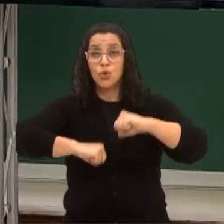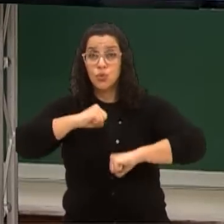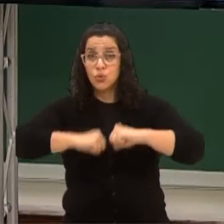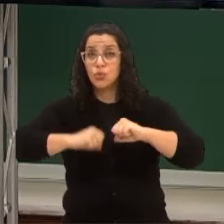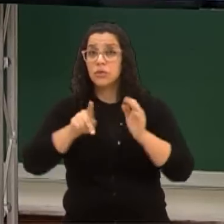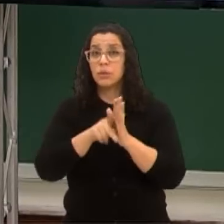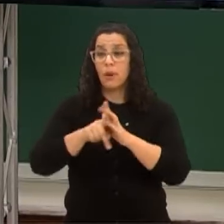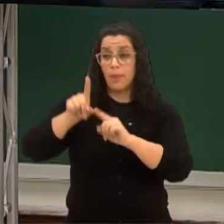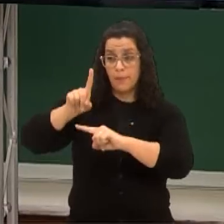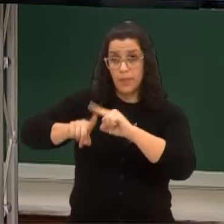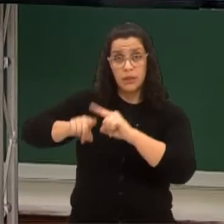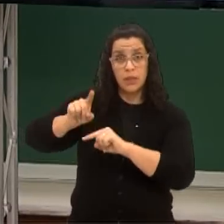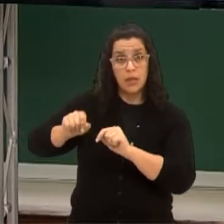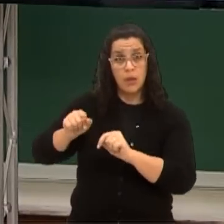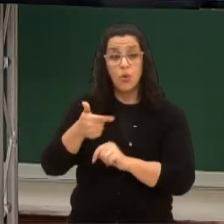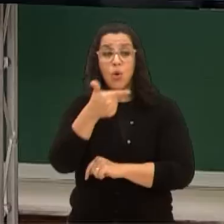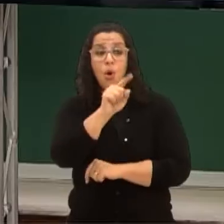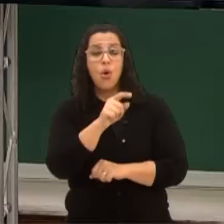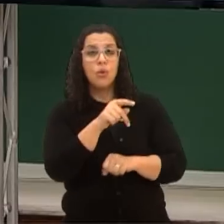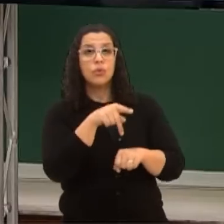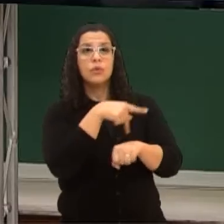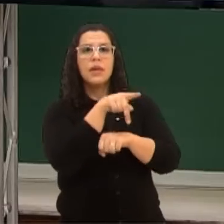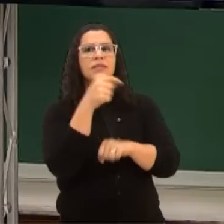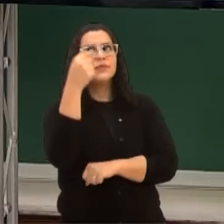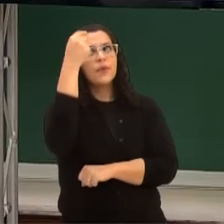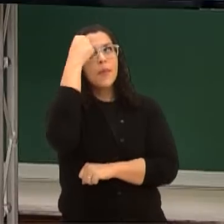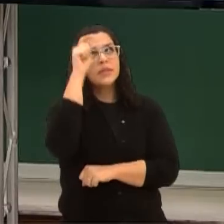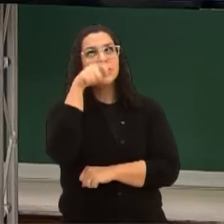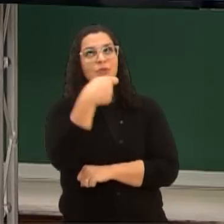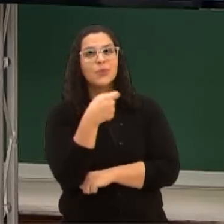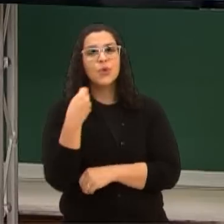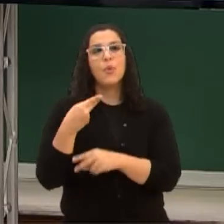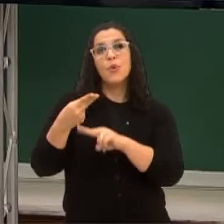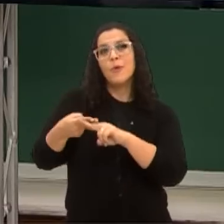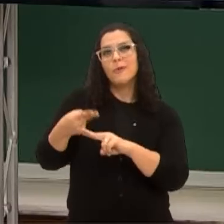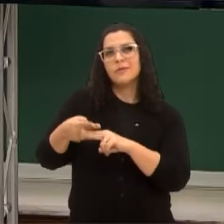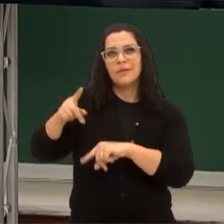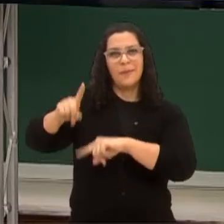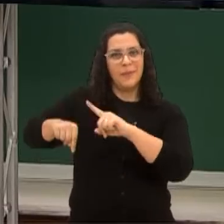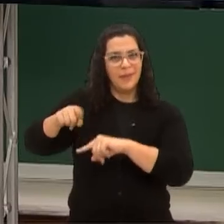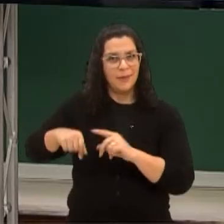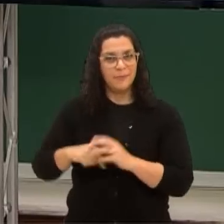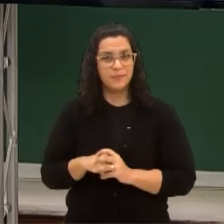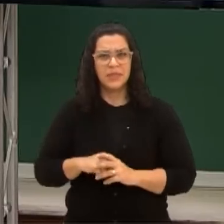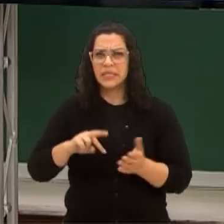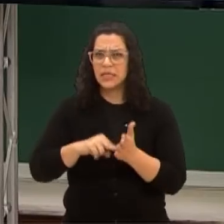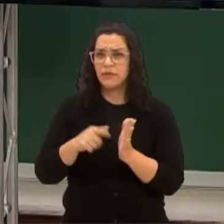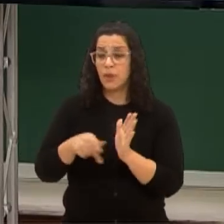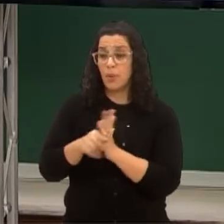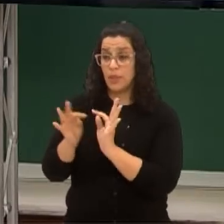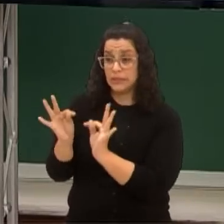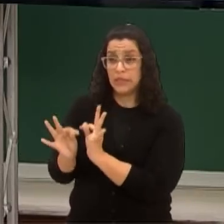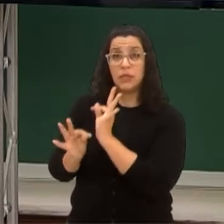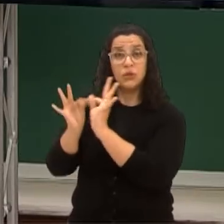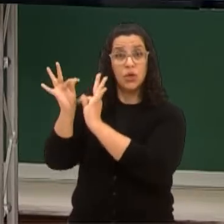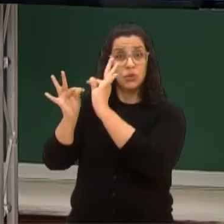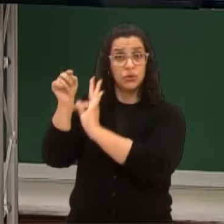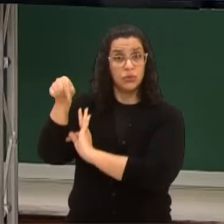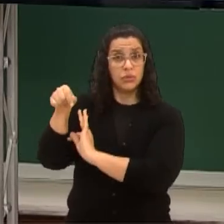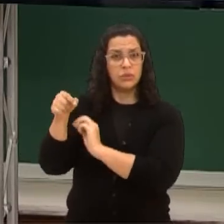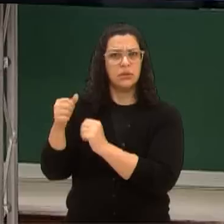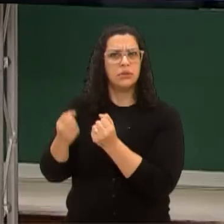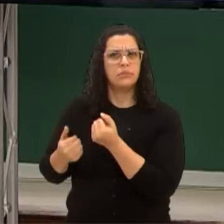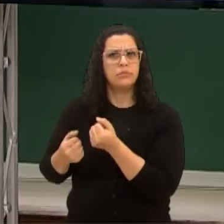fabricar o produto, enquanto outros vão pensar o produto, né? Então, aqueles que desenvolvem tecnologia, que